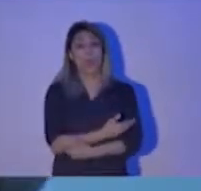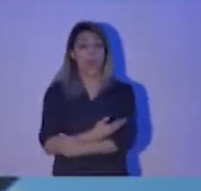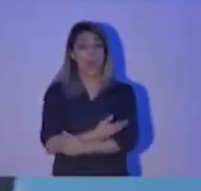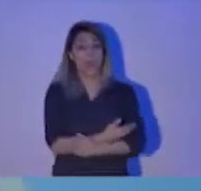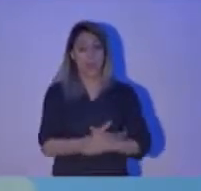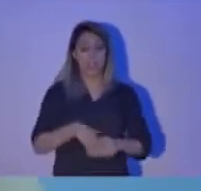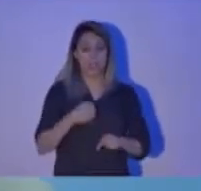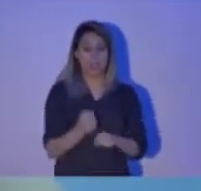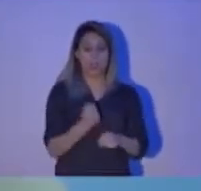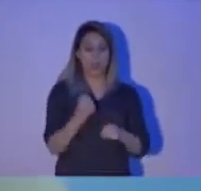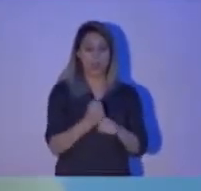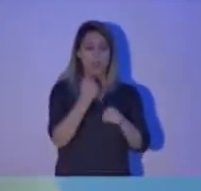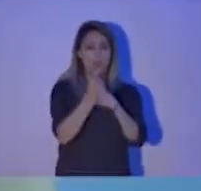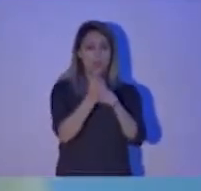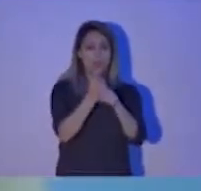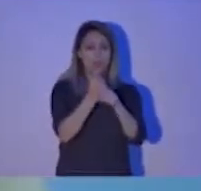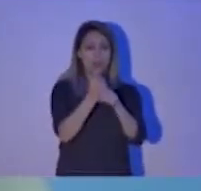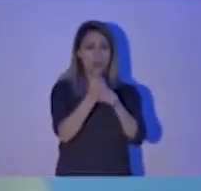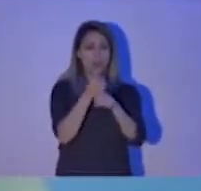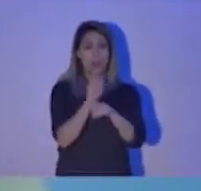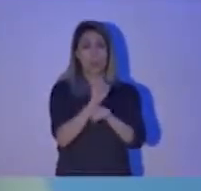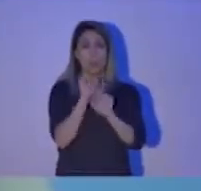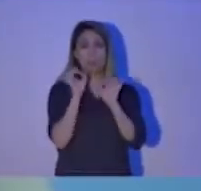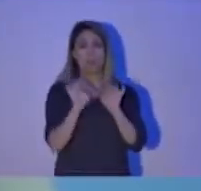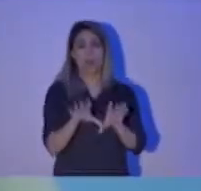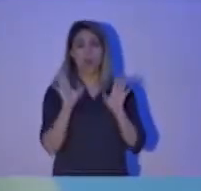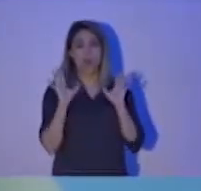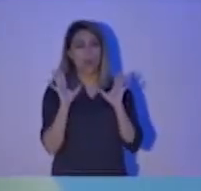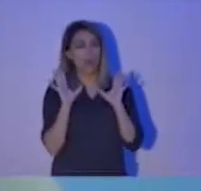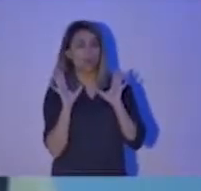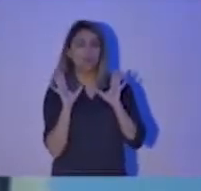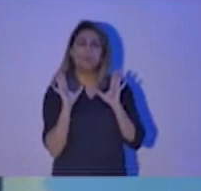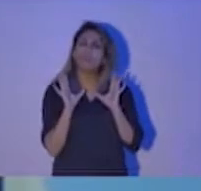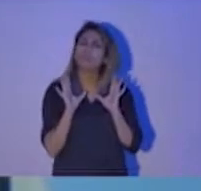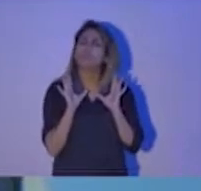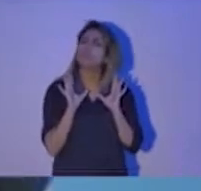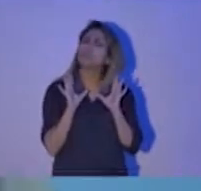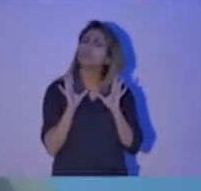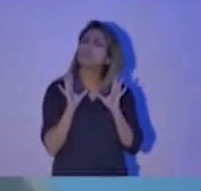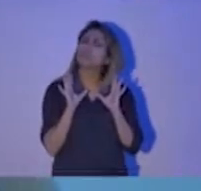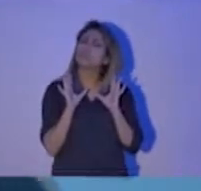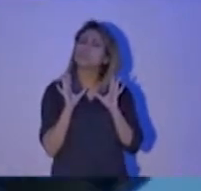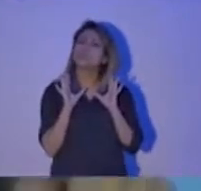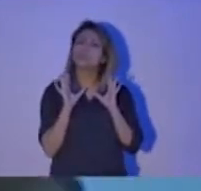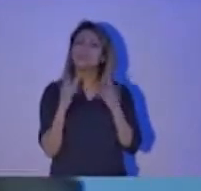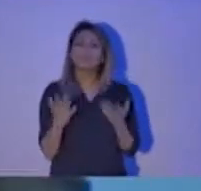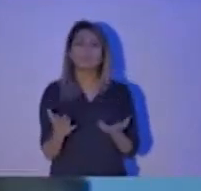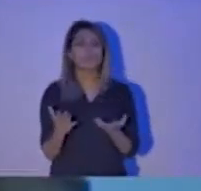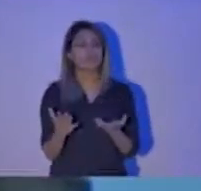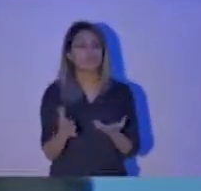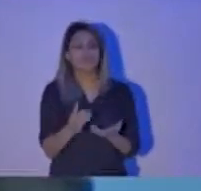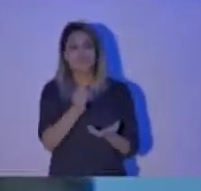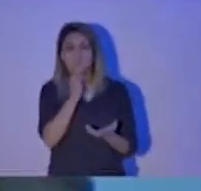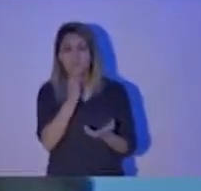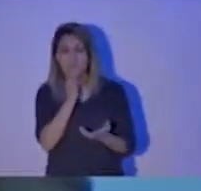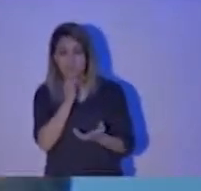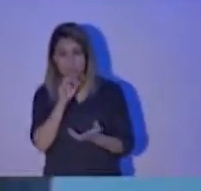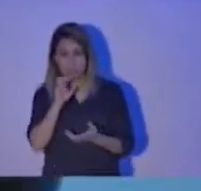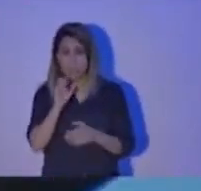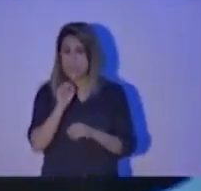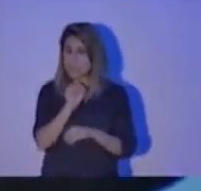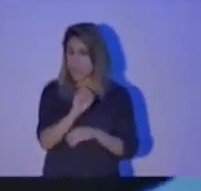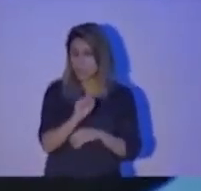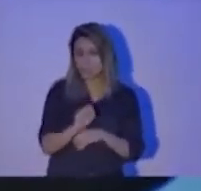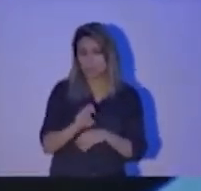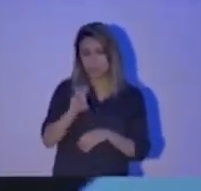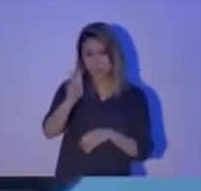colocar as coisas. Eu lamento muito, Camila, porque são mais de 10 anos. Se fossem 5 universidades paralisadas, eu estou falando